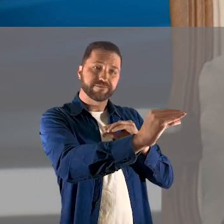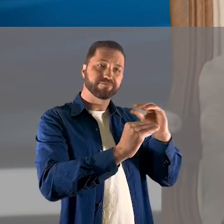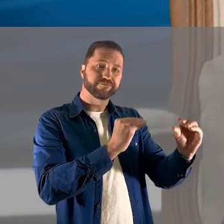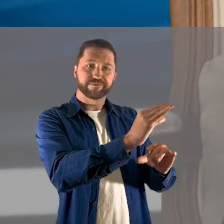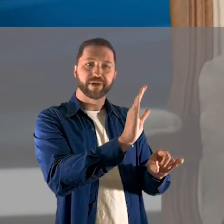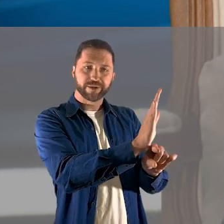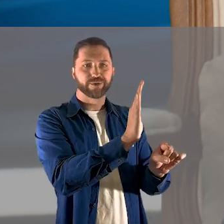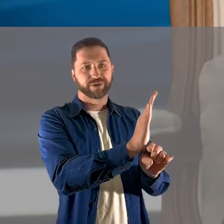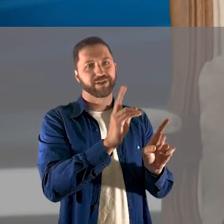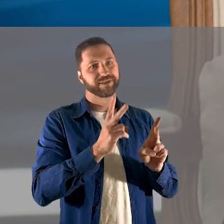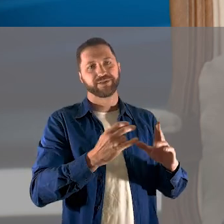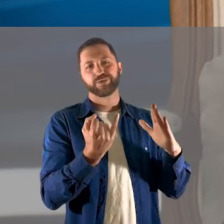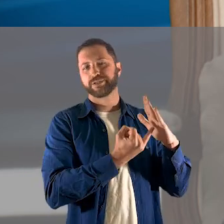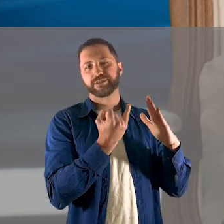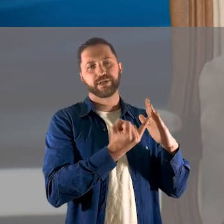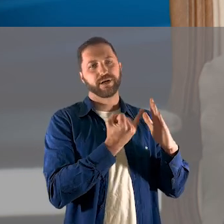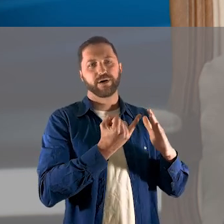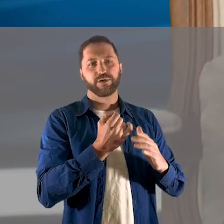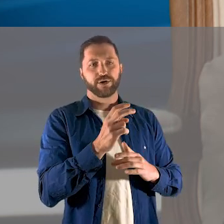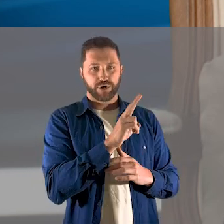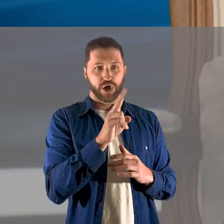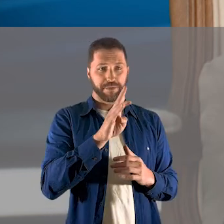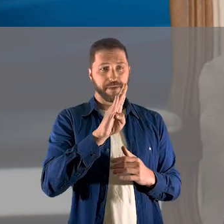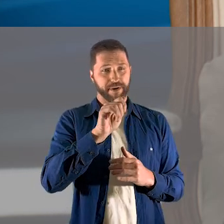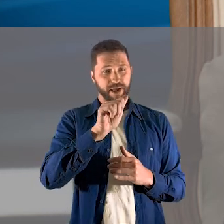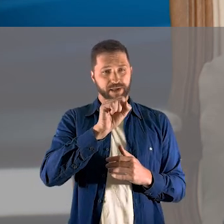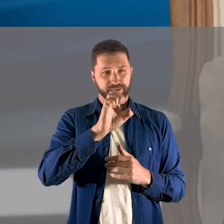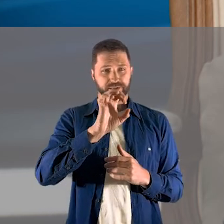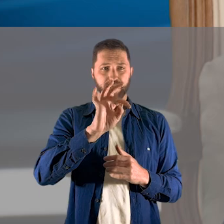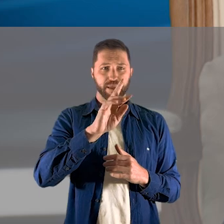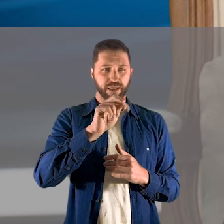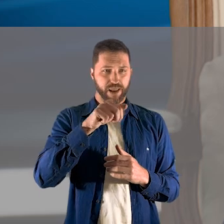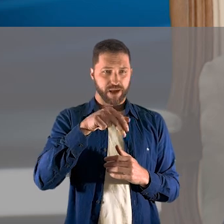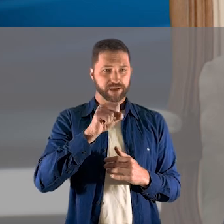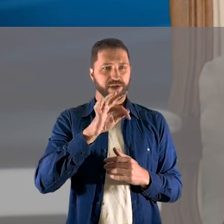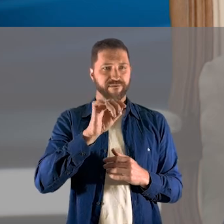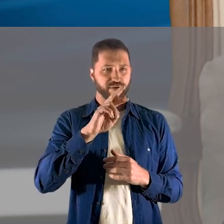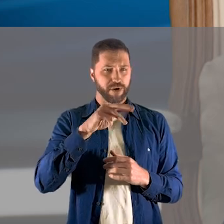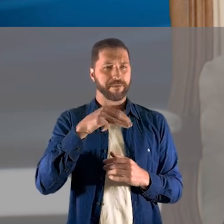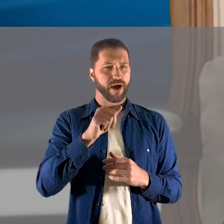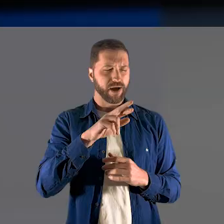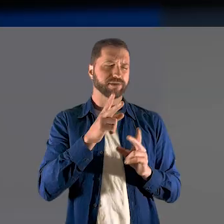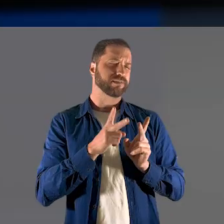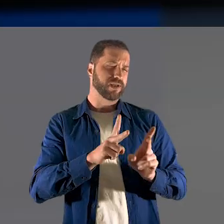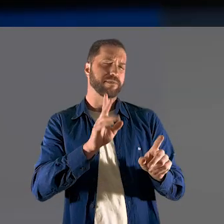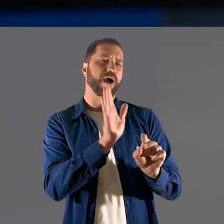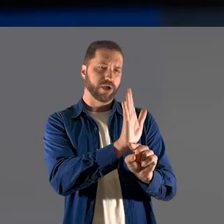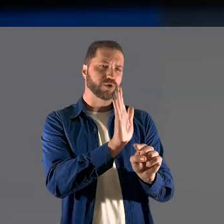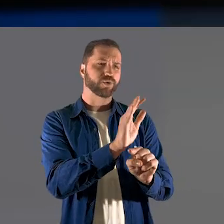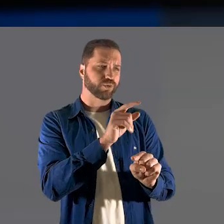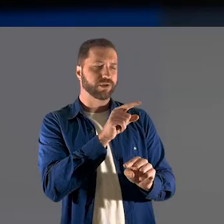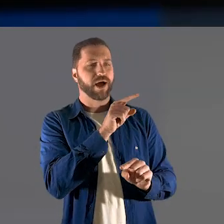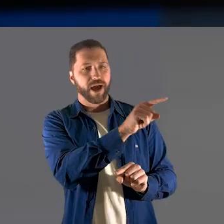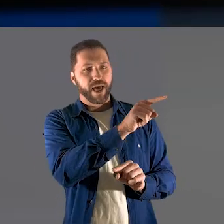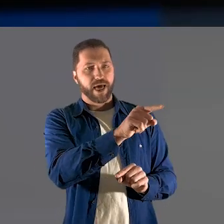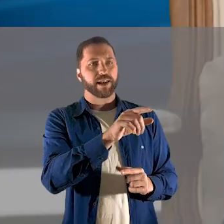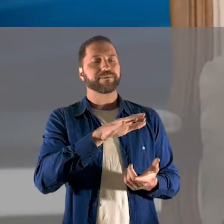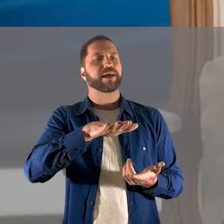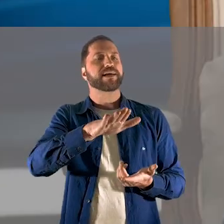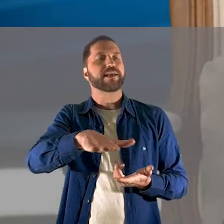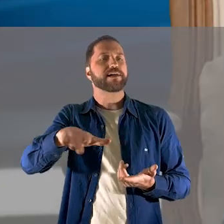diferente para as crianças como é uma instituição que a gente ajuda muito chama base transformar que ela